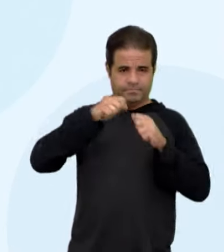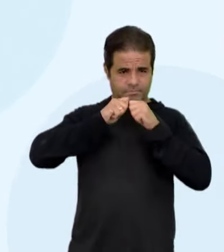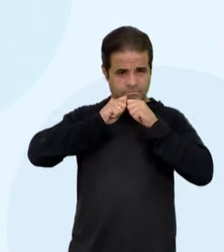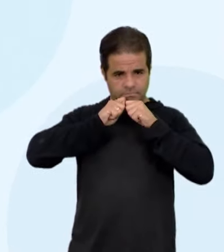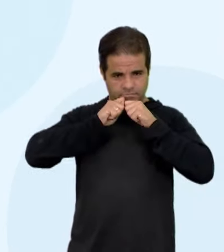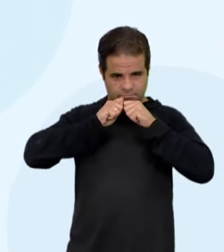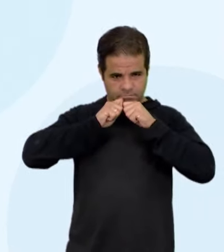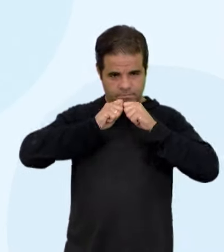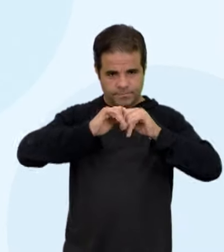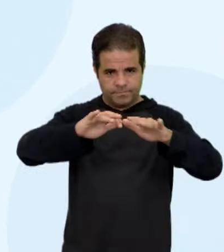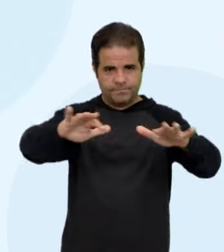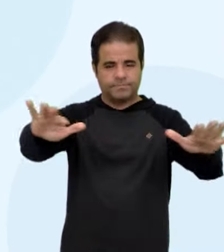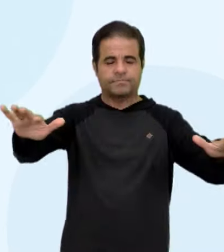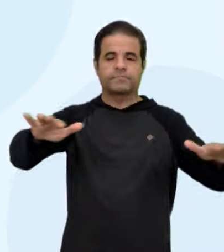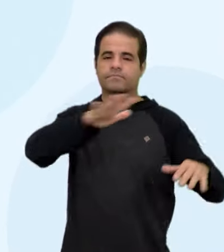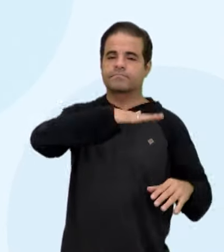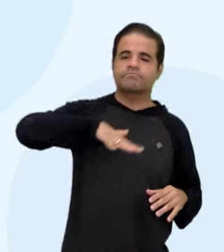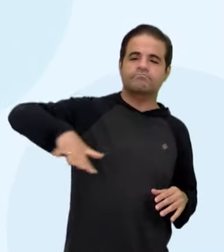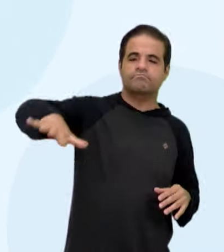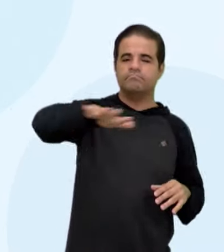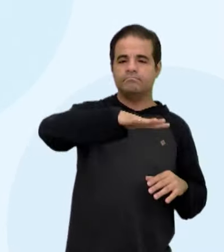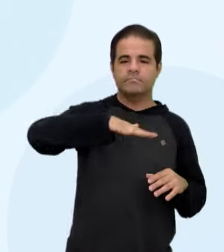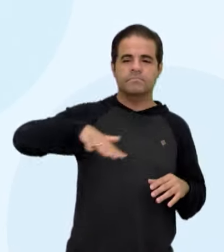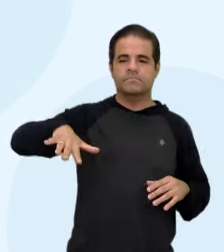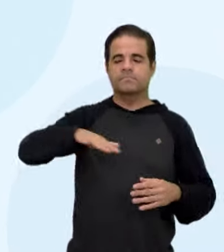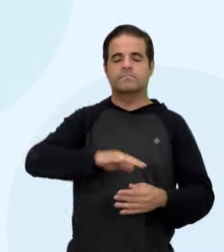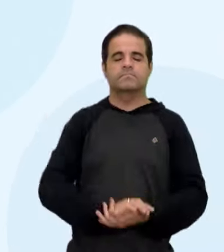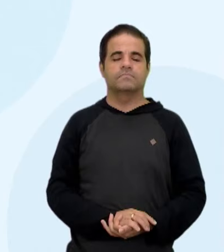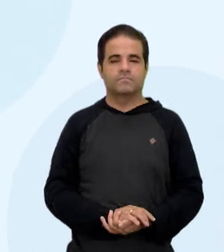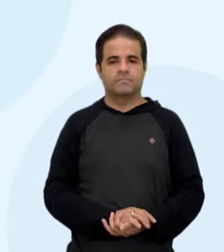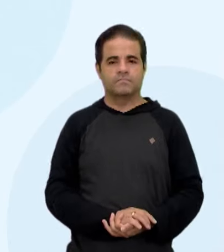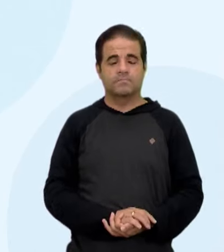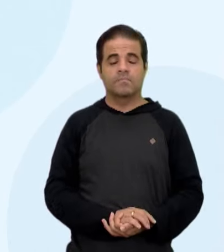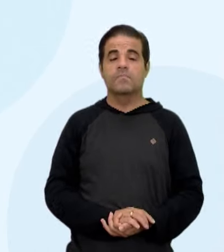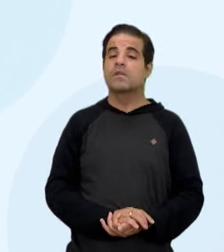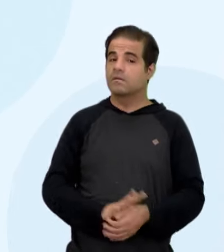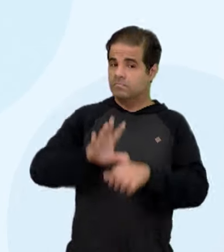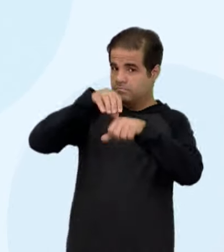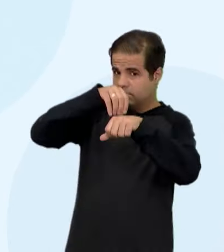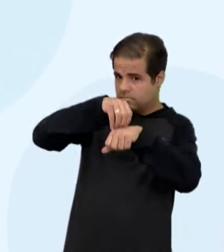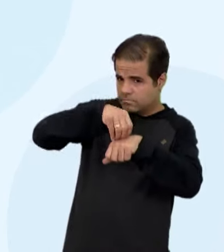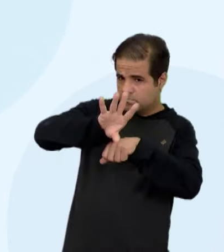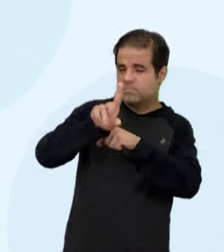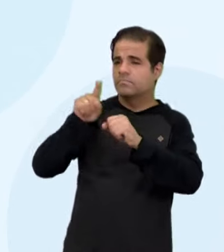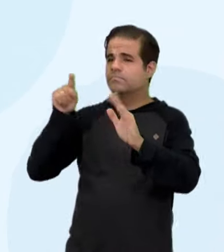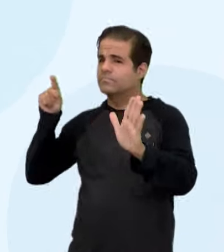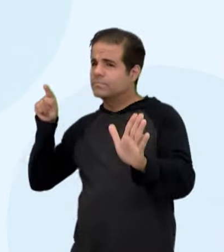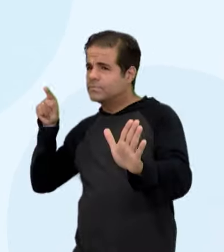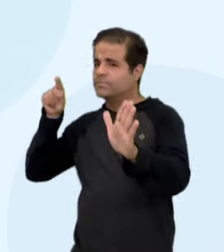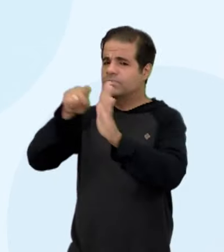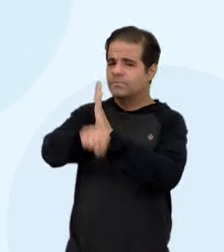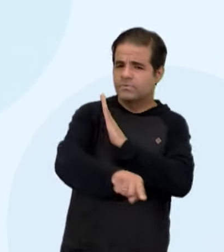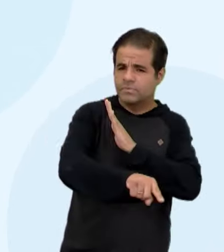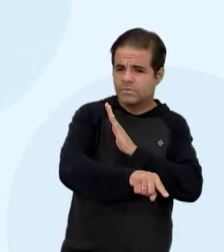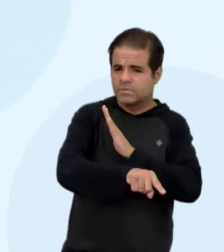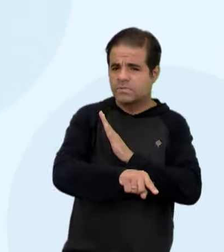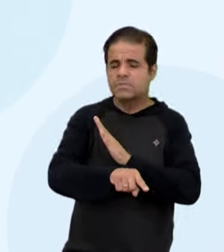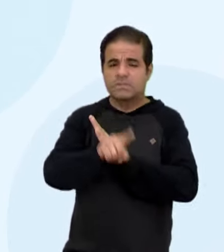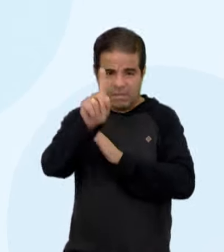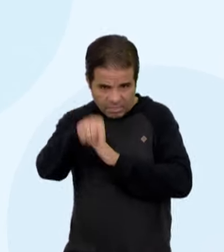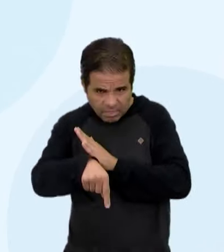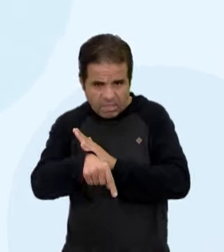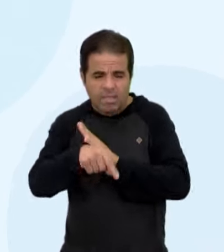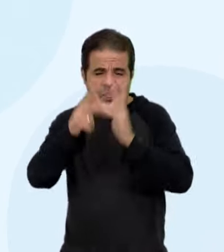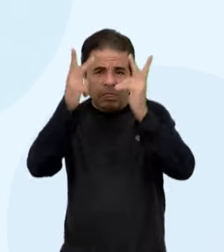estações espaciais nesse espaço, tá? Então fica aí uma pergunta, né? Será que é uma